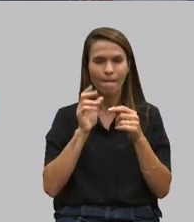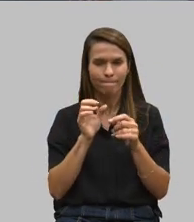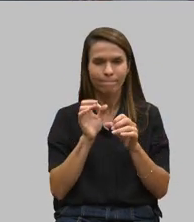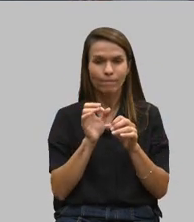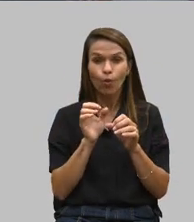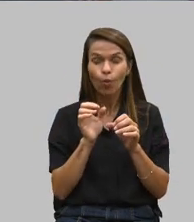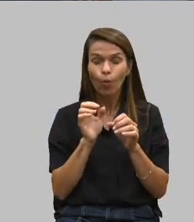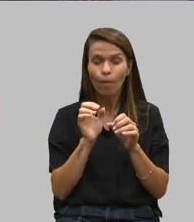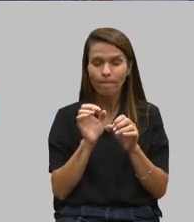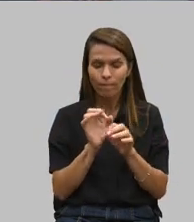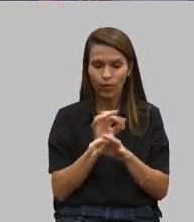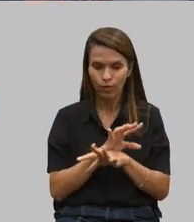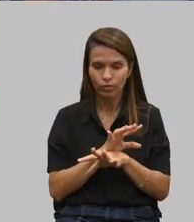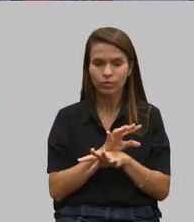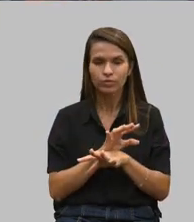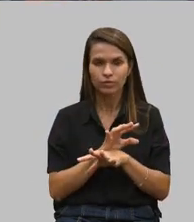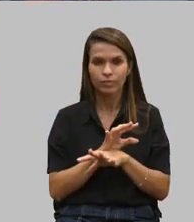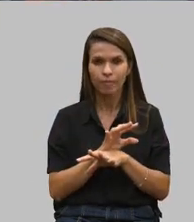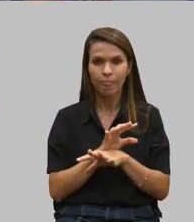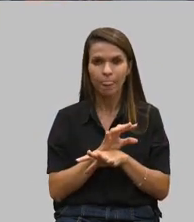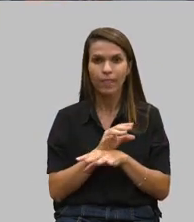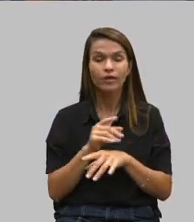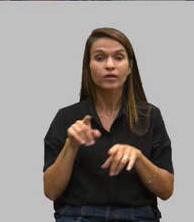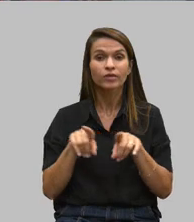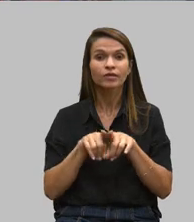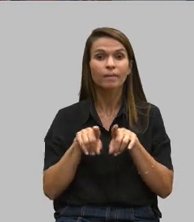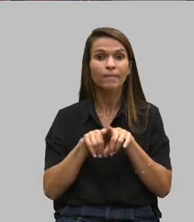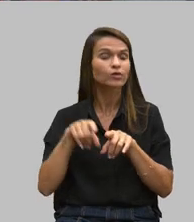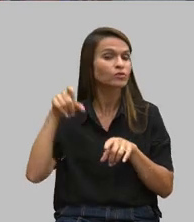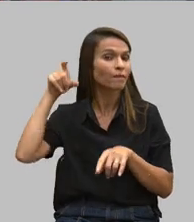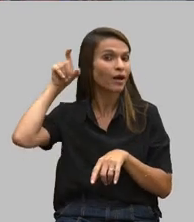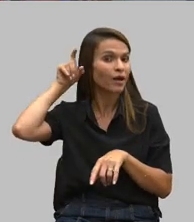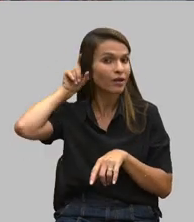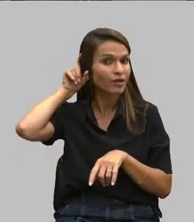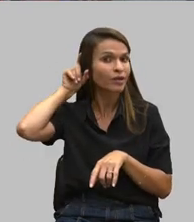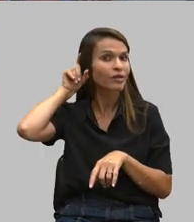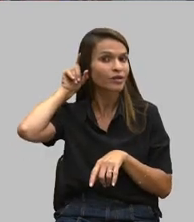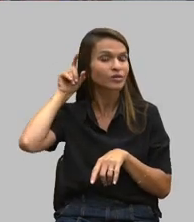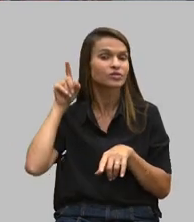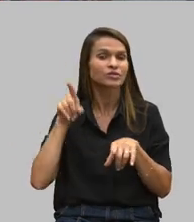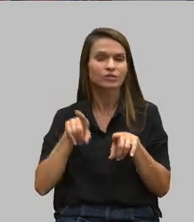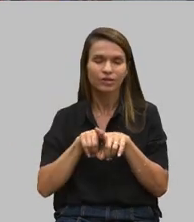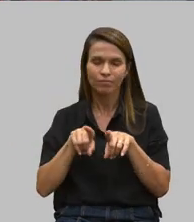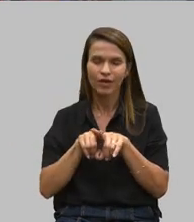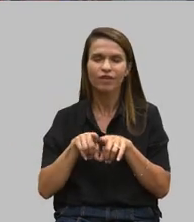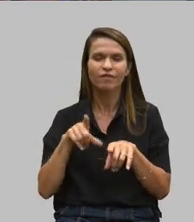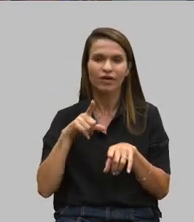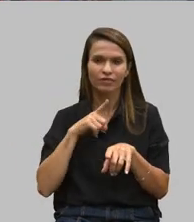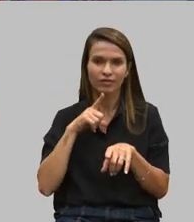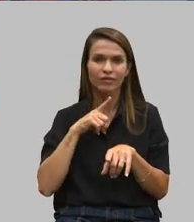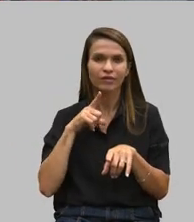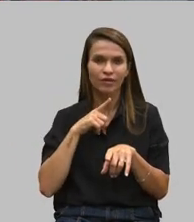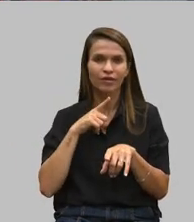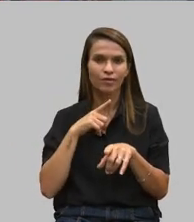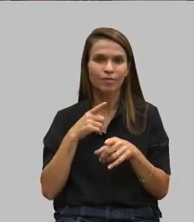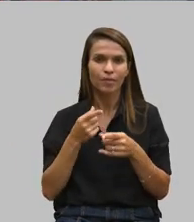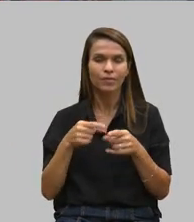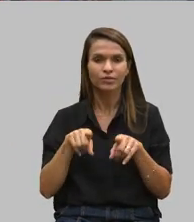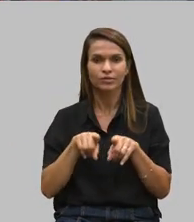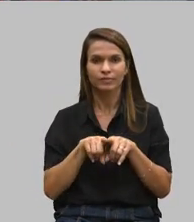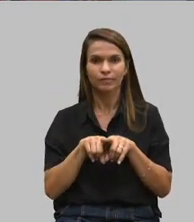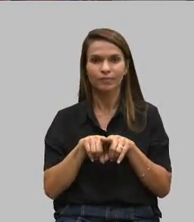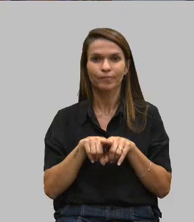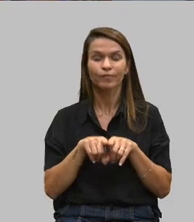aos aparelhos auditivo já bem estabelecido então é uma organização importante eu queria acalmar os nossos